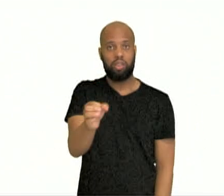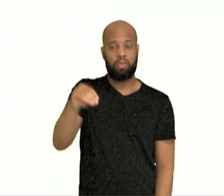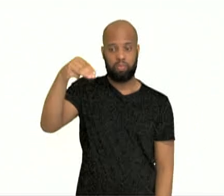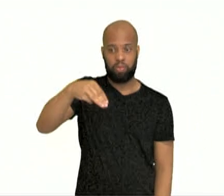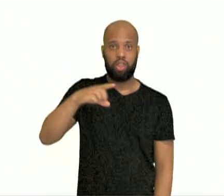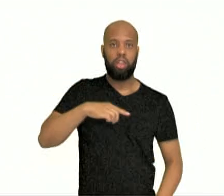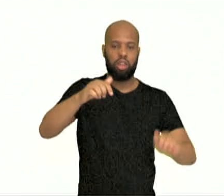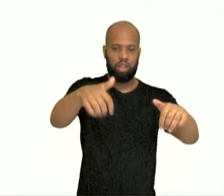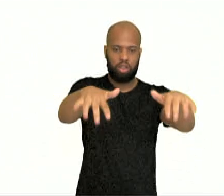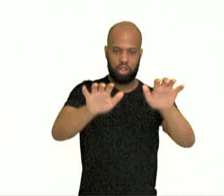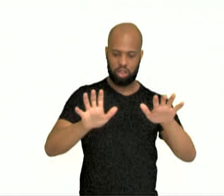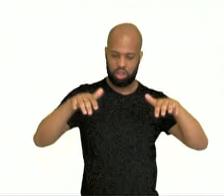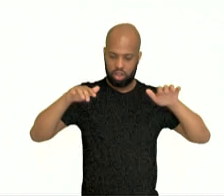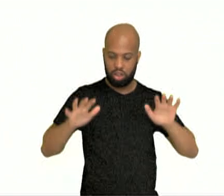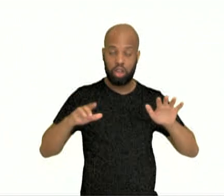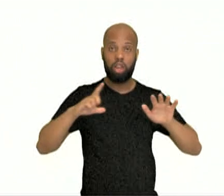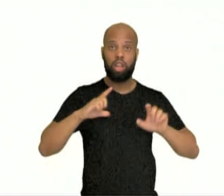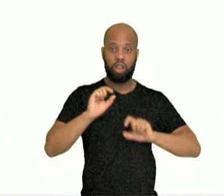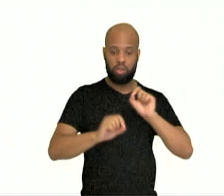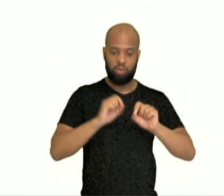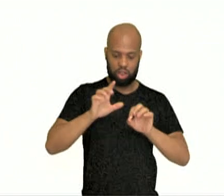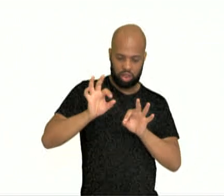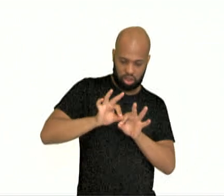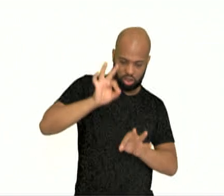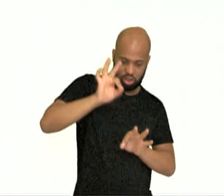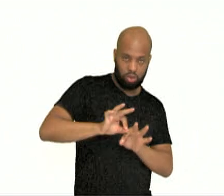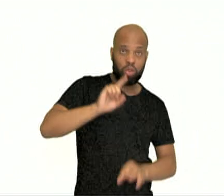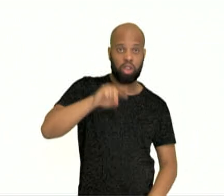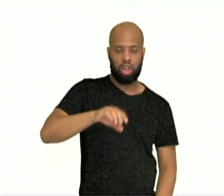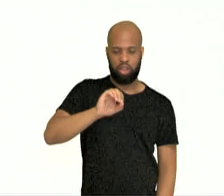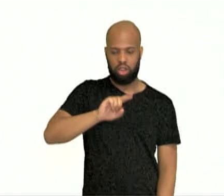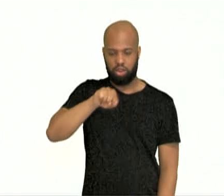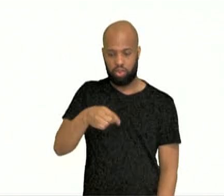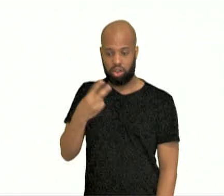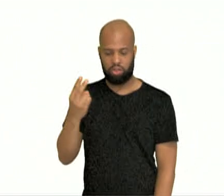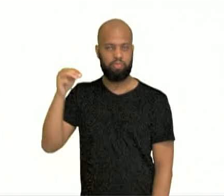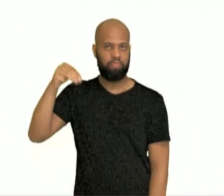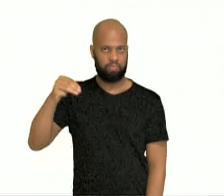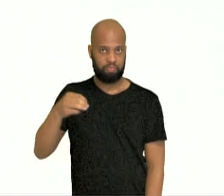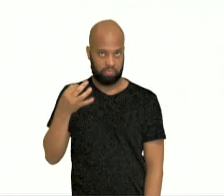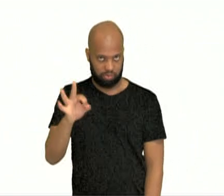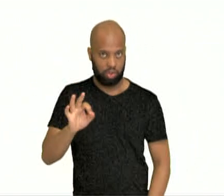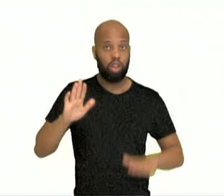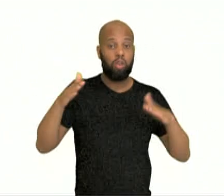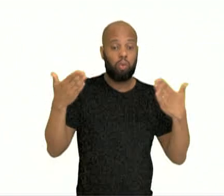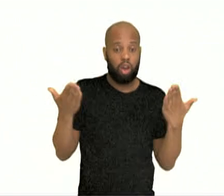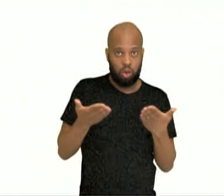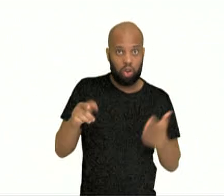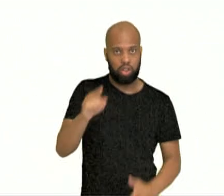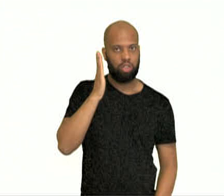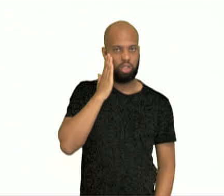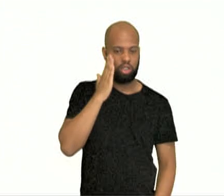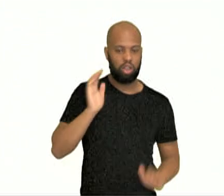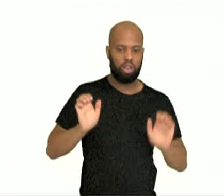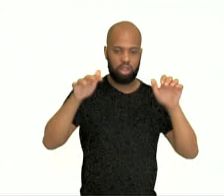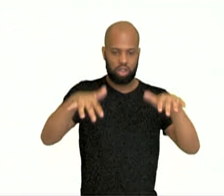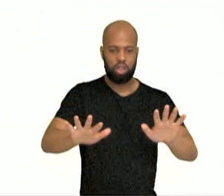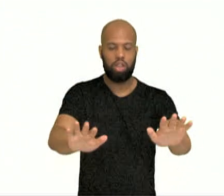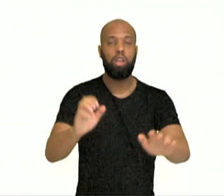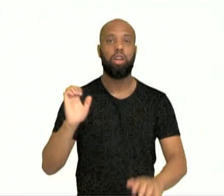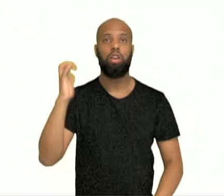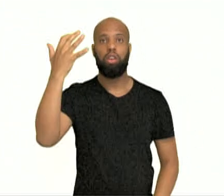na maré baixa, tendo uma altitude de 0,2 metros. Sabendo que as marés altas